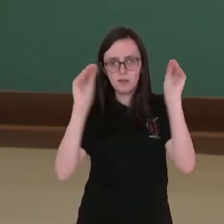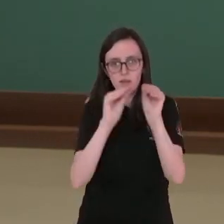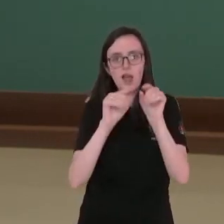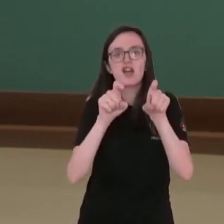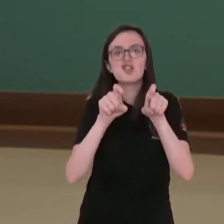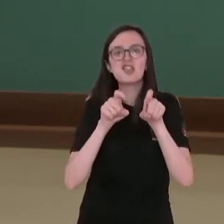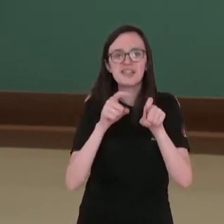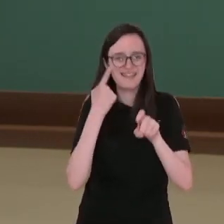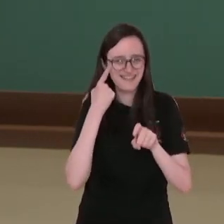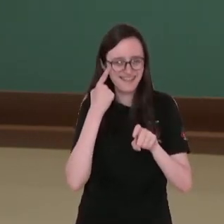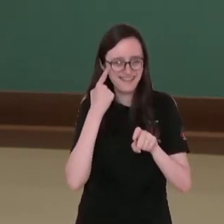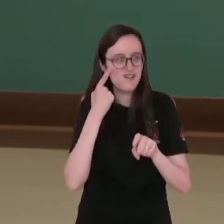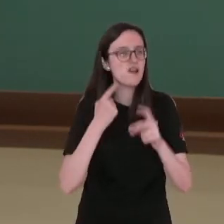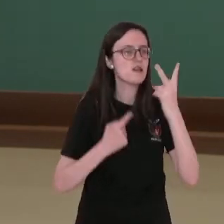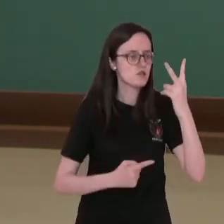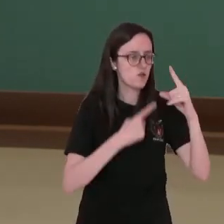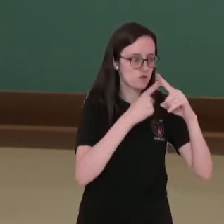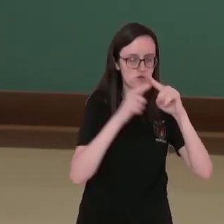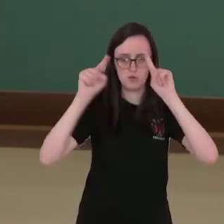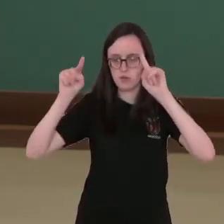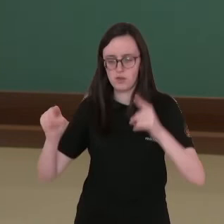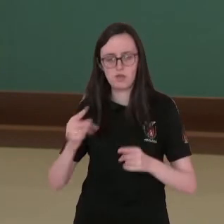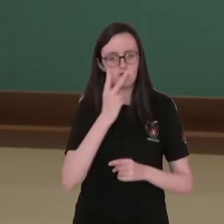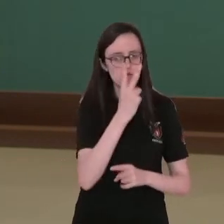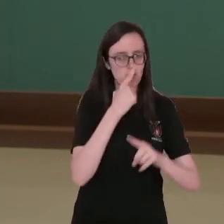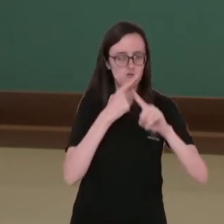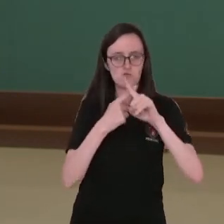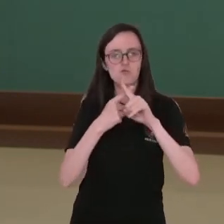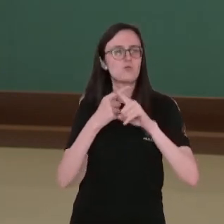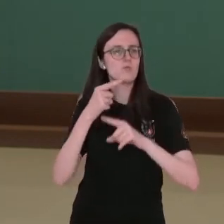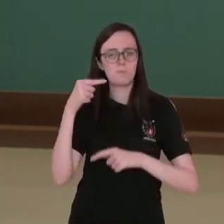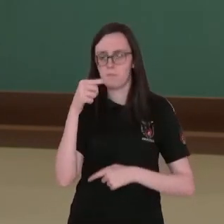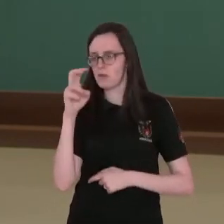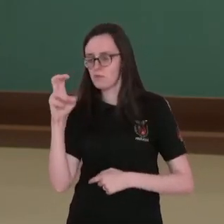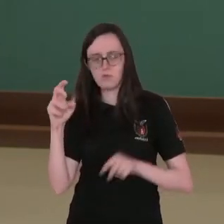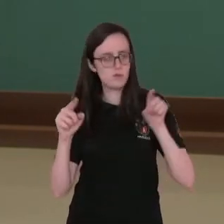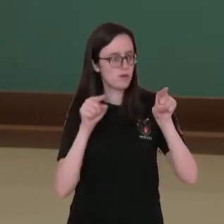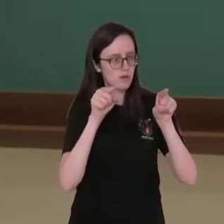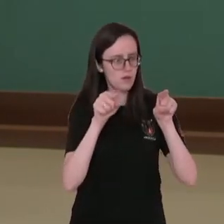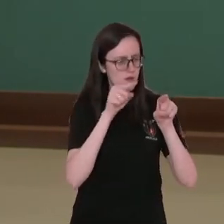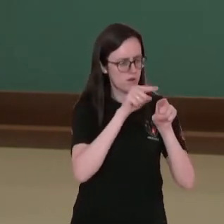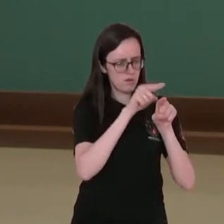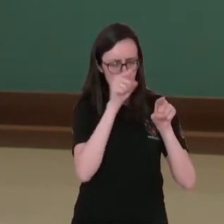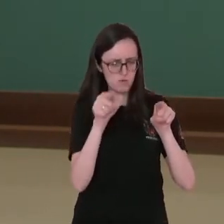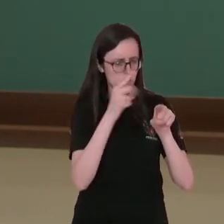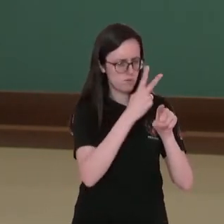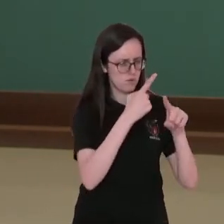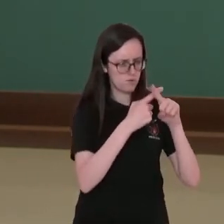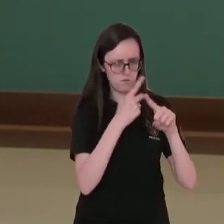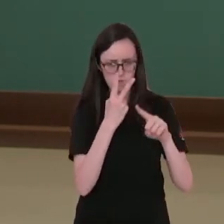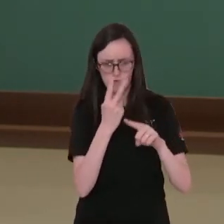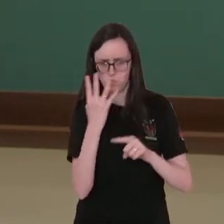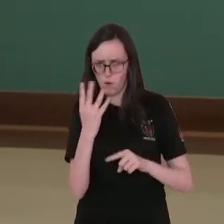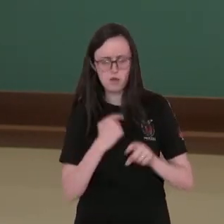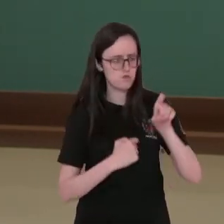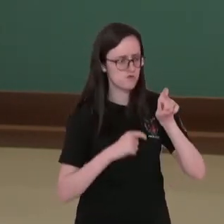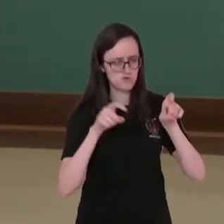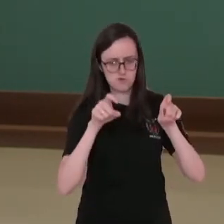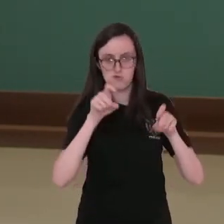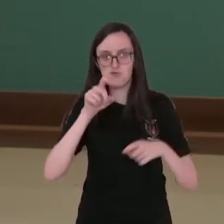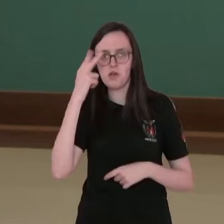que quando eu multiplico novamente, eu volto à equação original. Aí qualquer